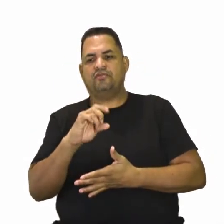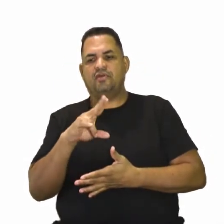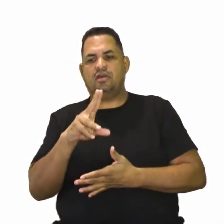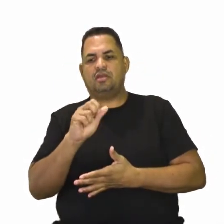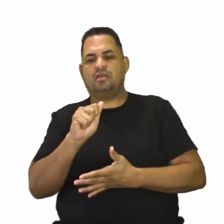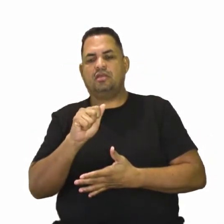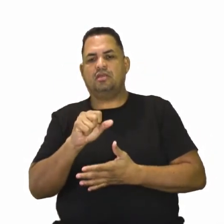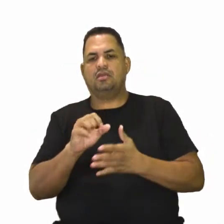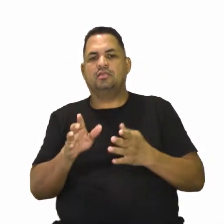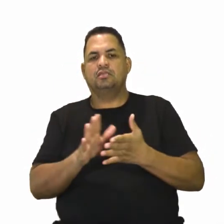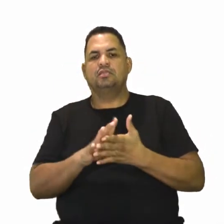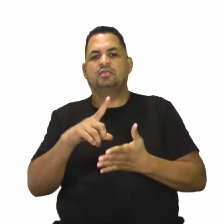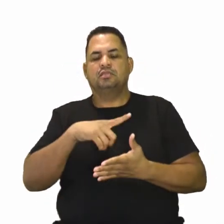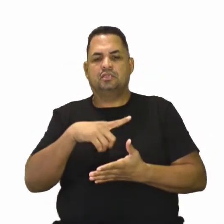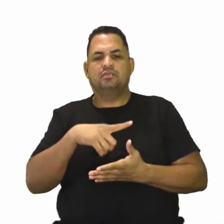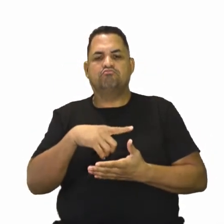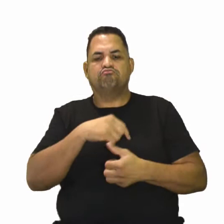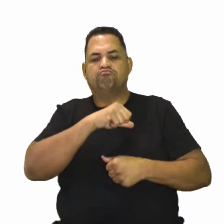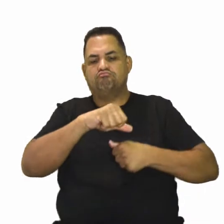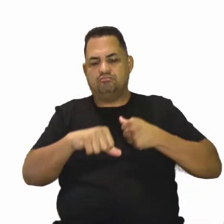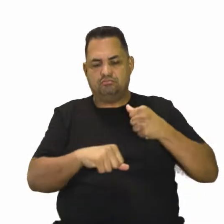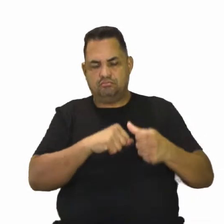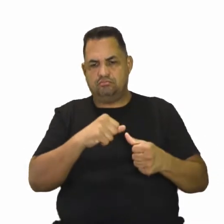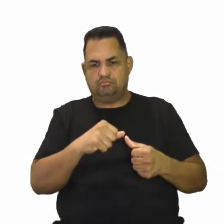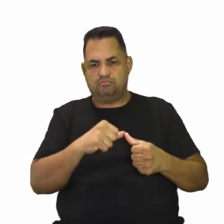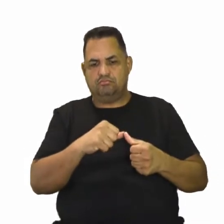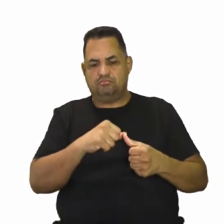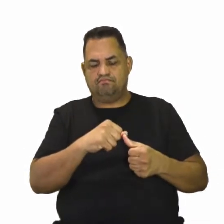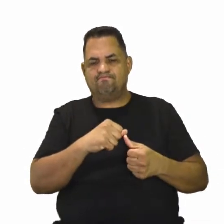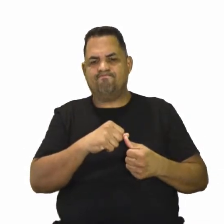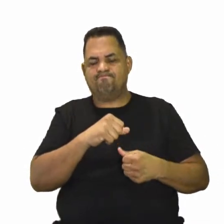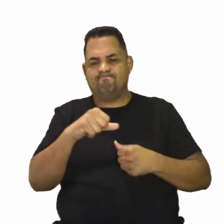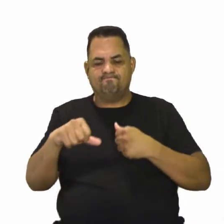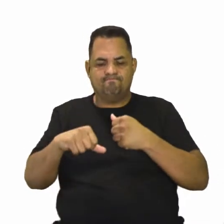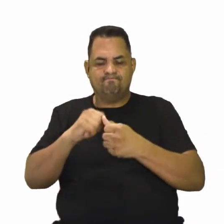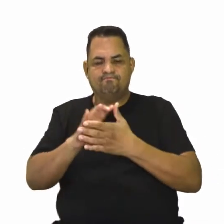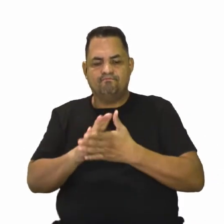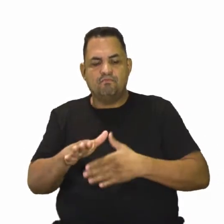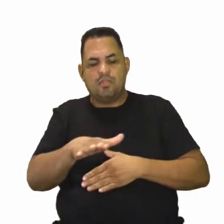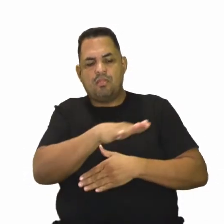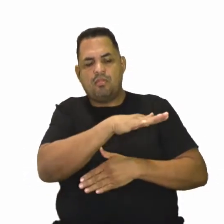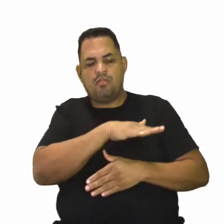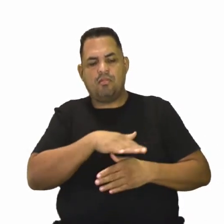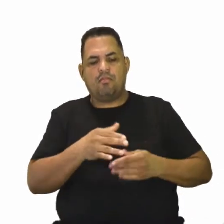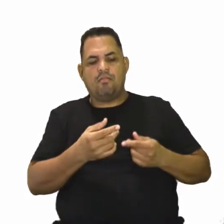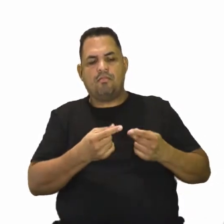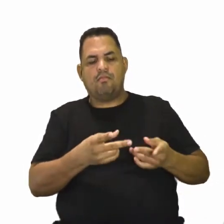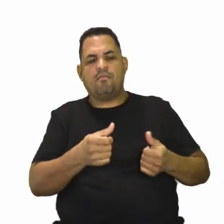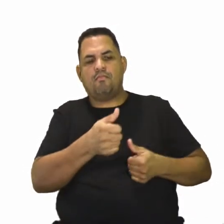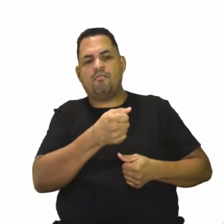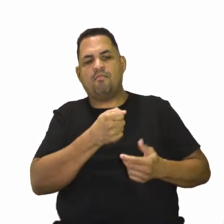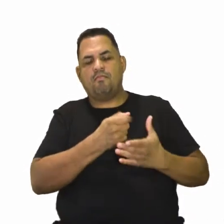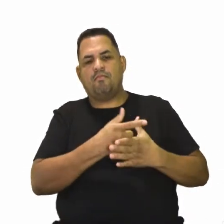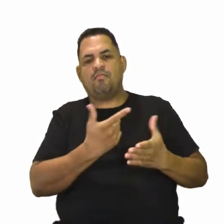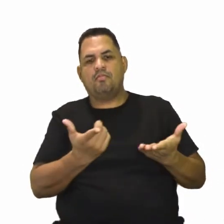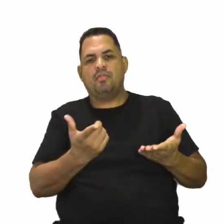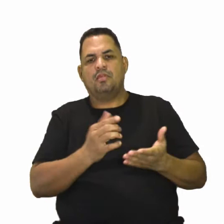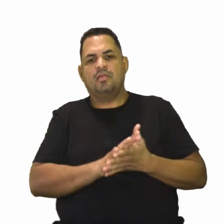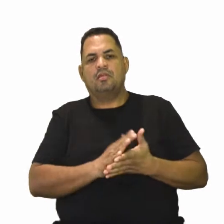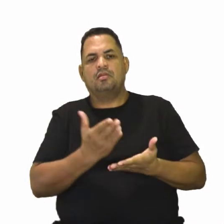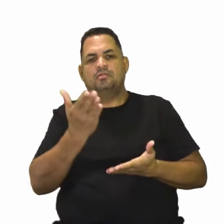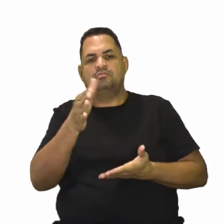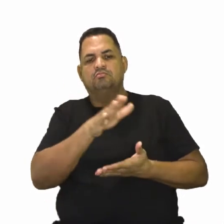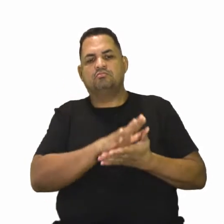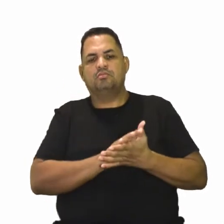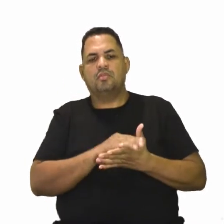Então, há uma mudança, há uma transformação do mercado. A União Soviética